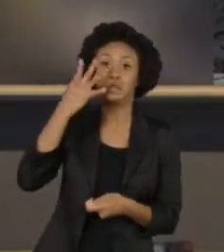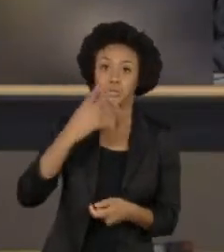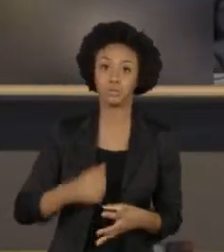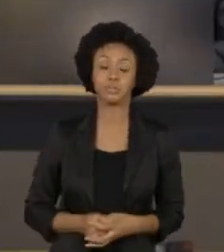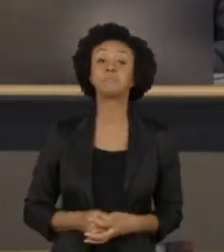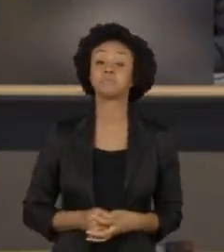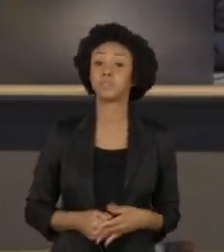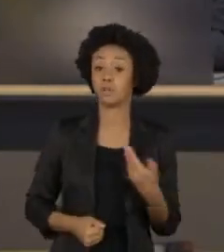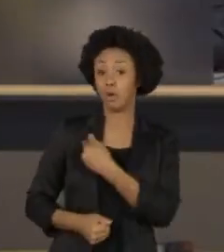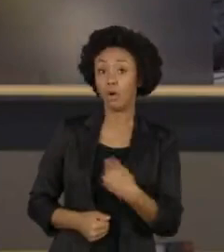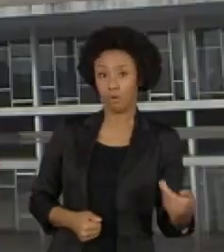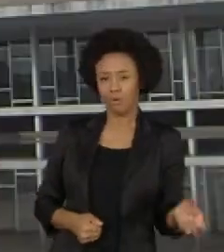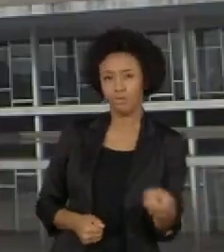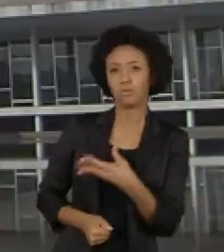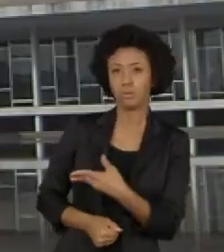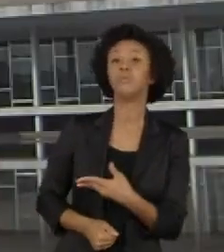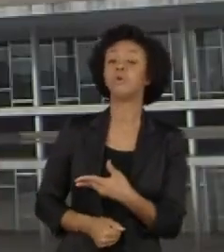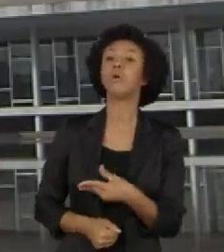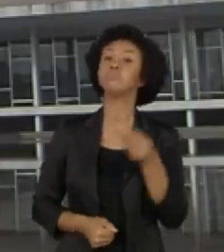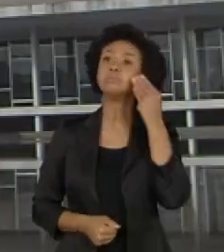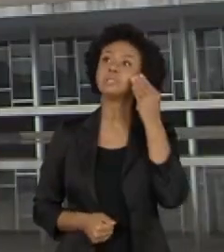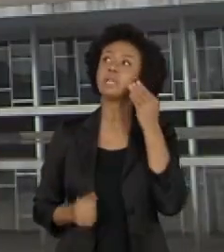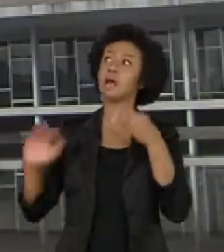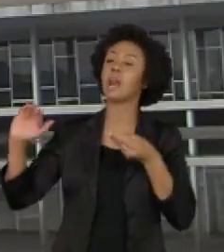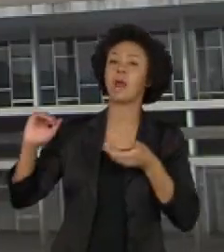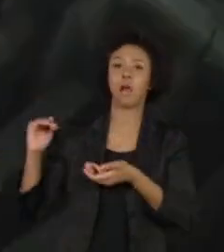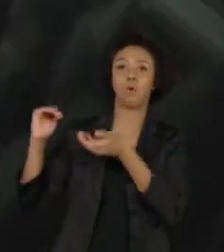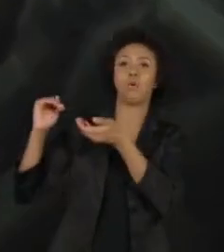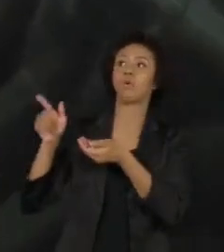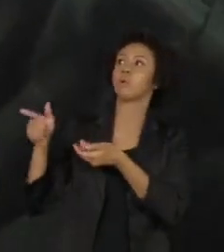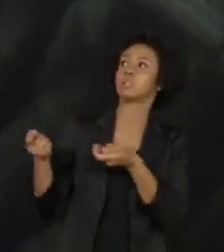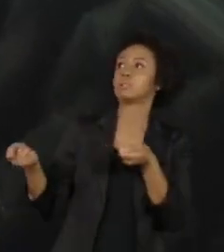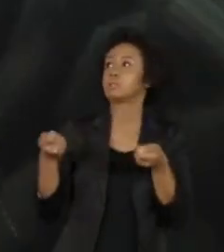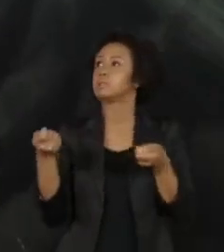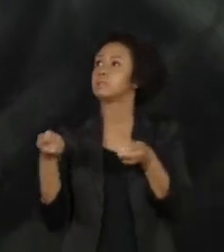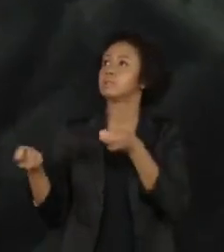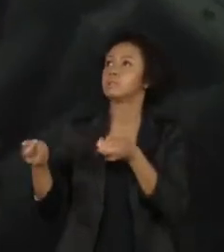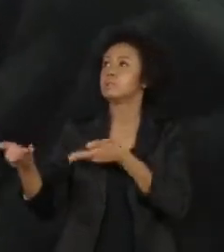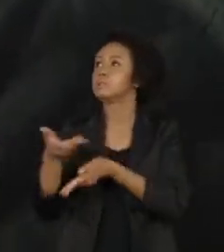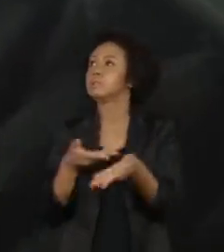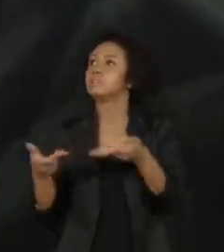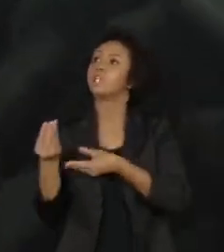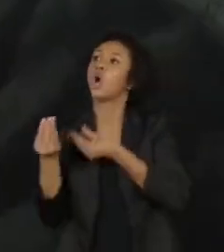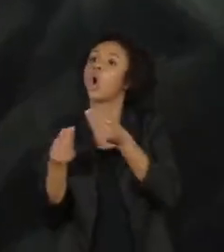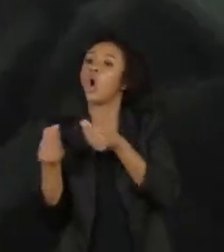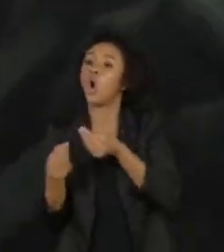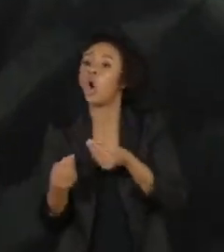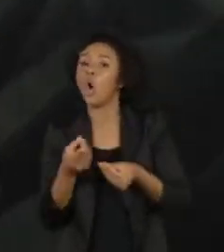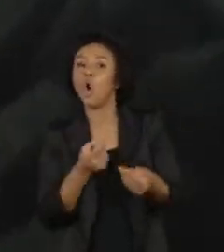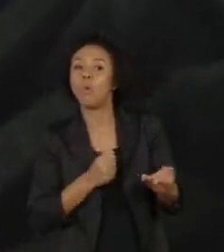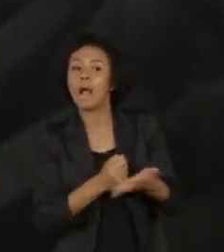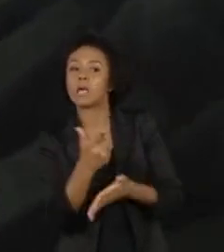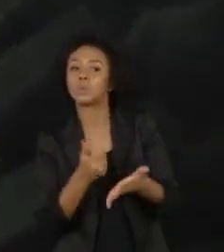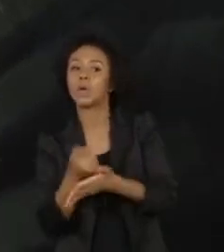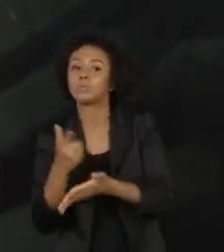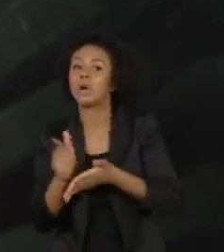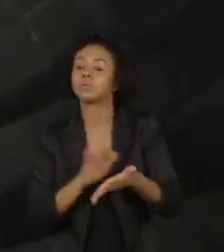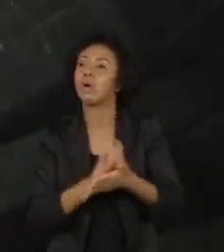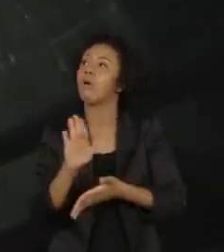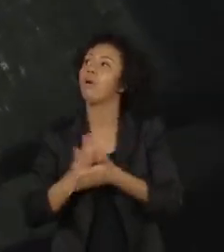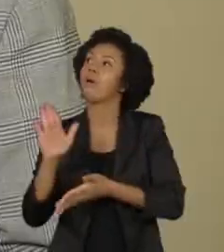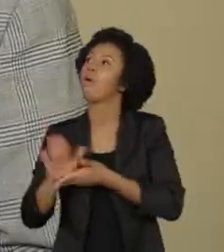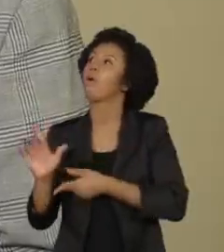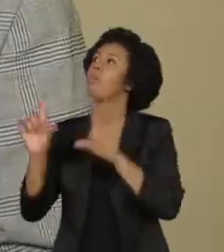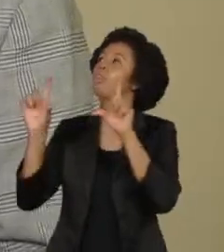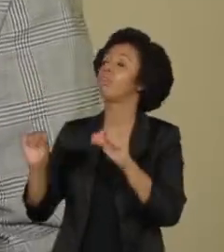governo diz que pretende negociar com o Congresso a suspensão de algumas dessas despesas. O preço da energia